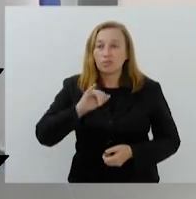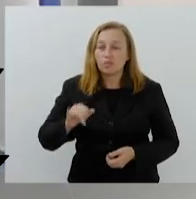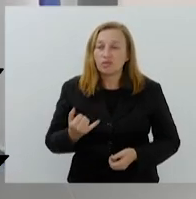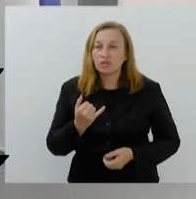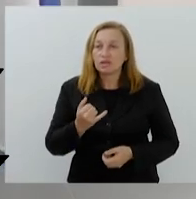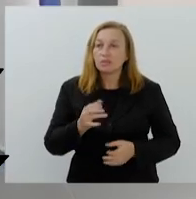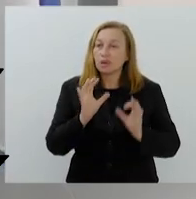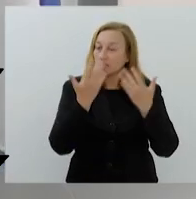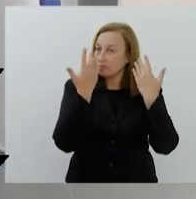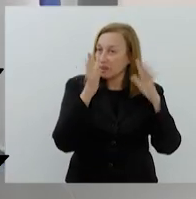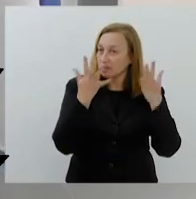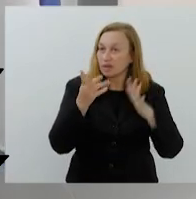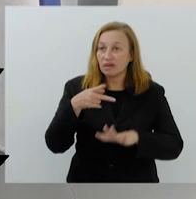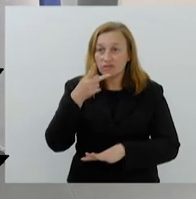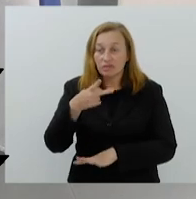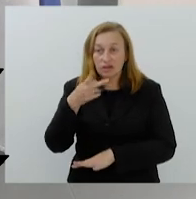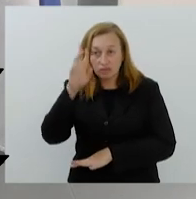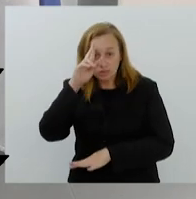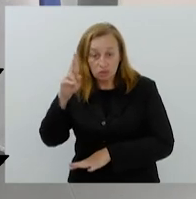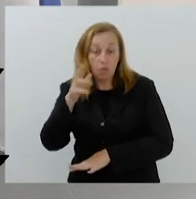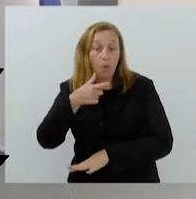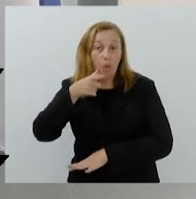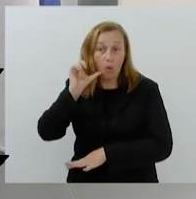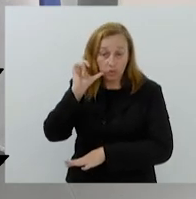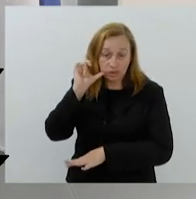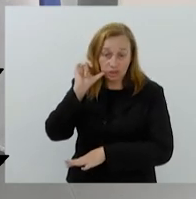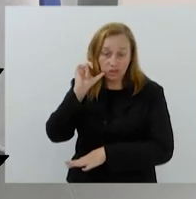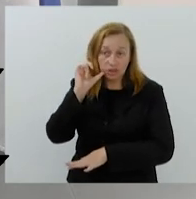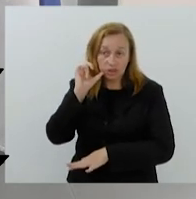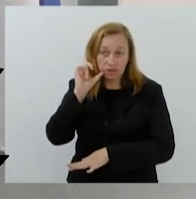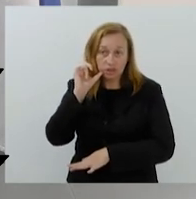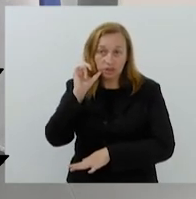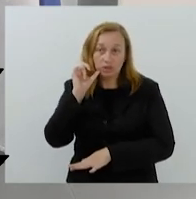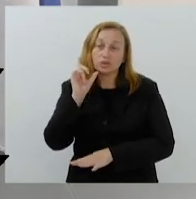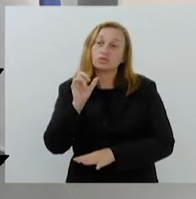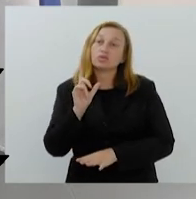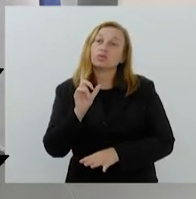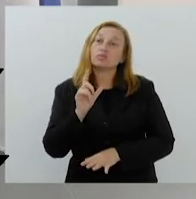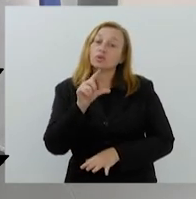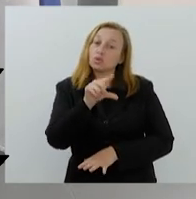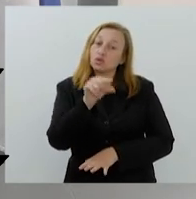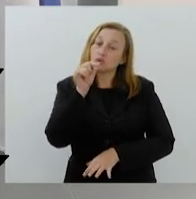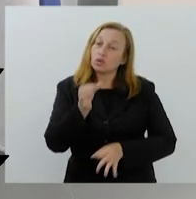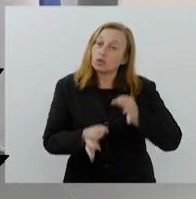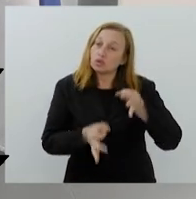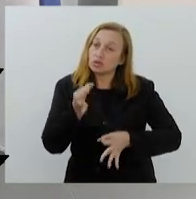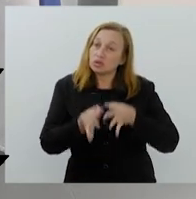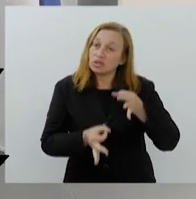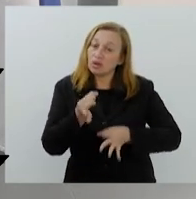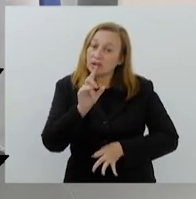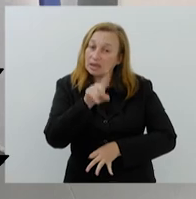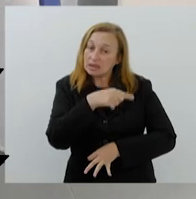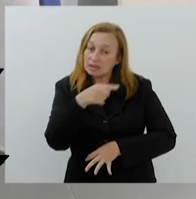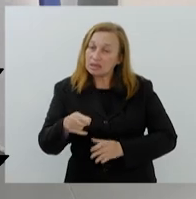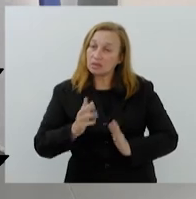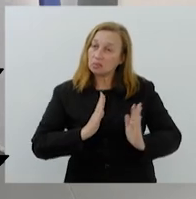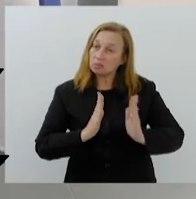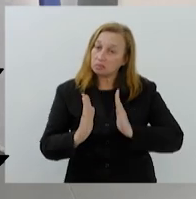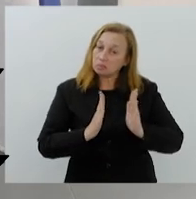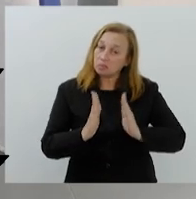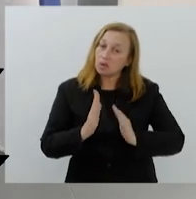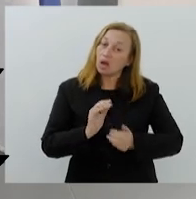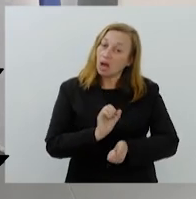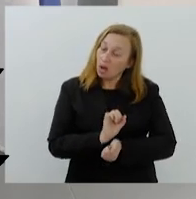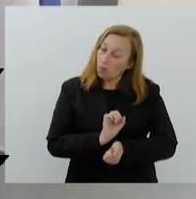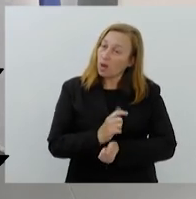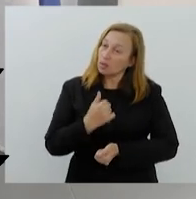aí para parabenizar a fala de Vossa Excelência ontem sobre a medida judicial que encerrou, suspendeu temporariamente, espero eu,